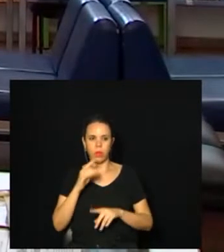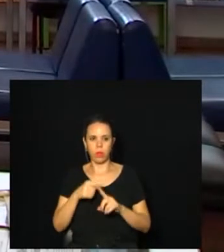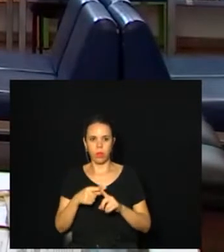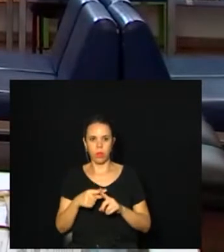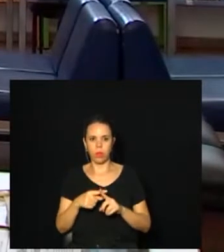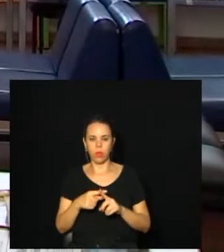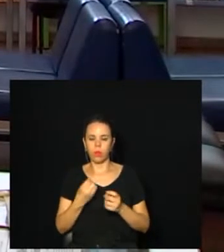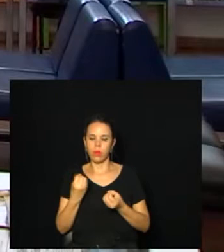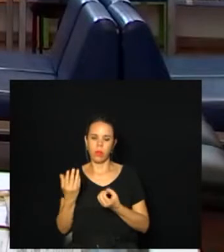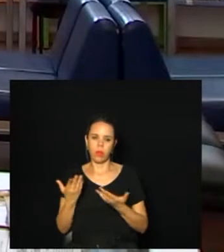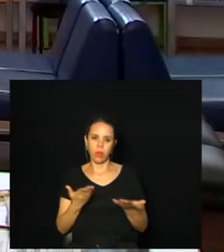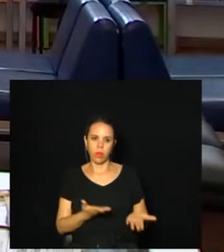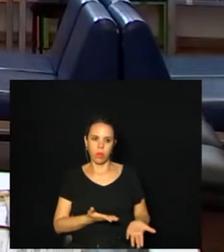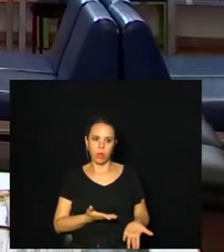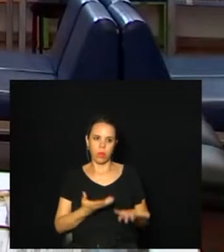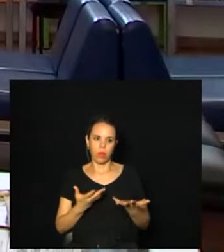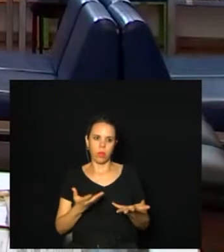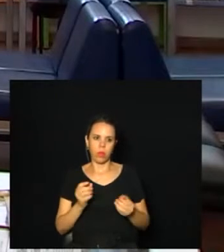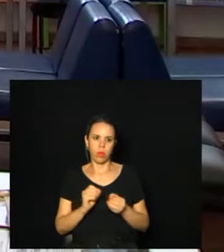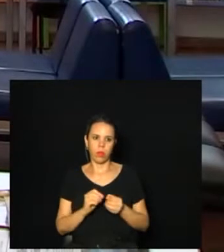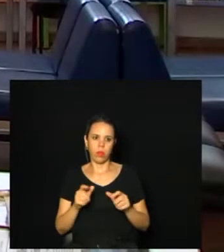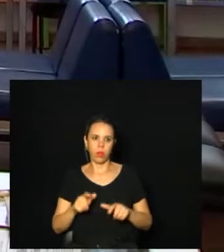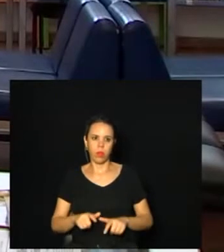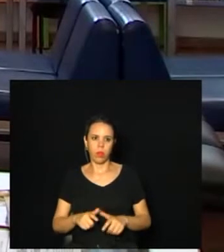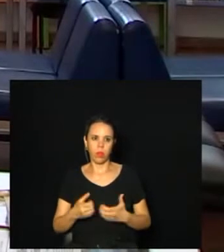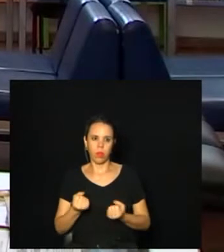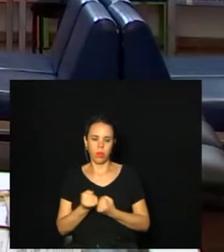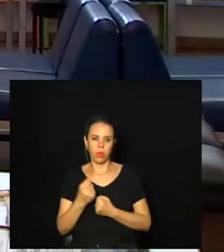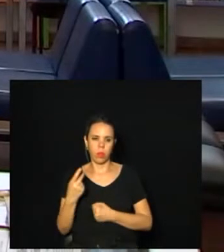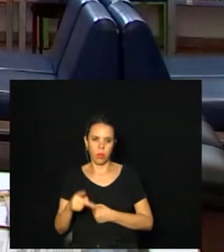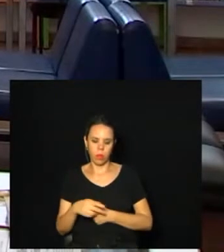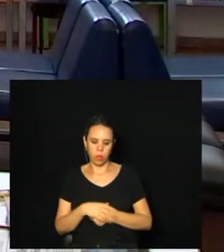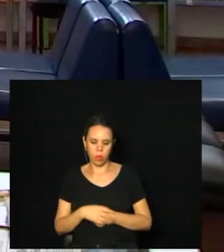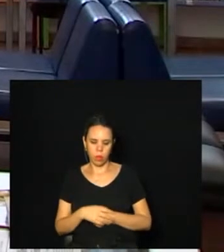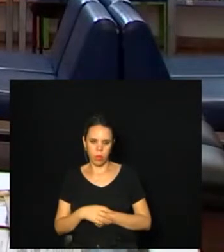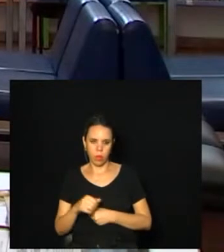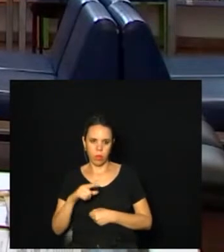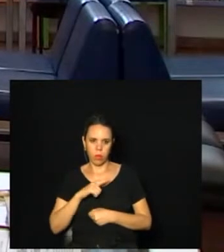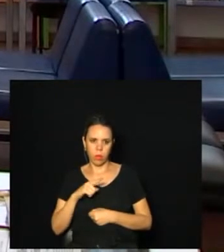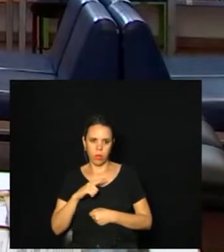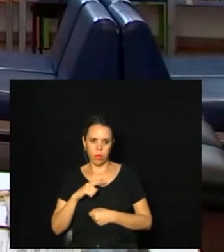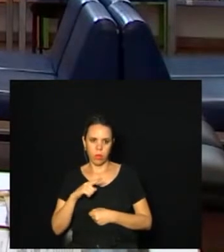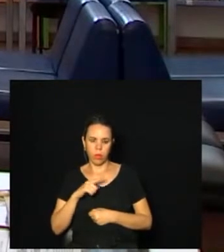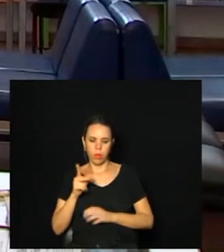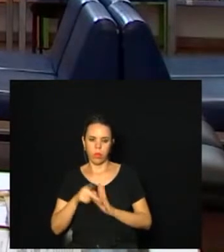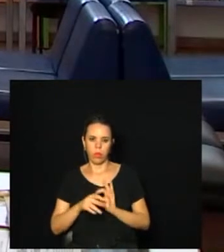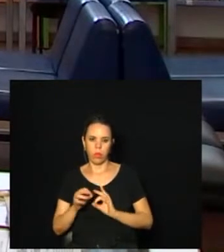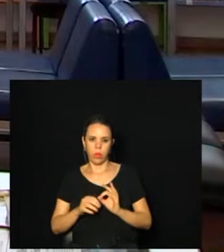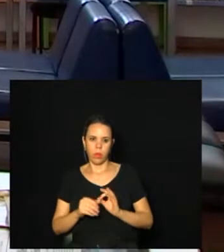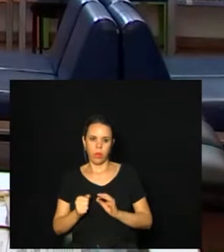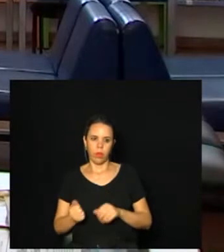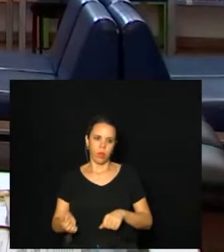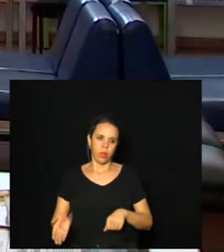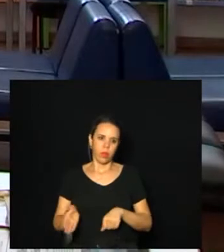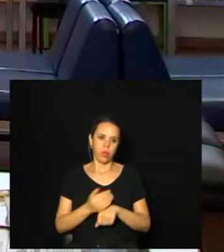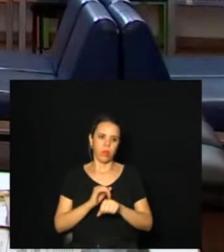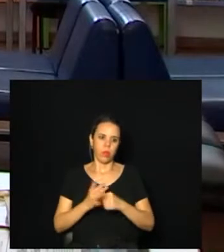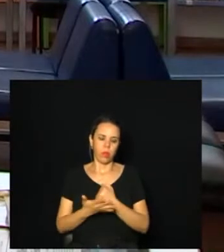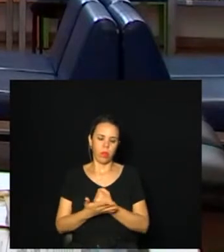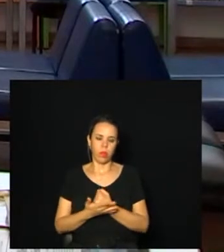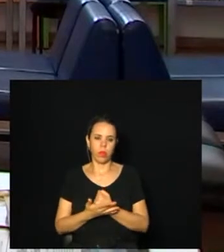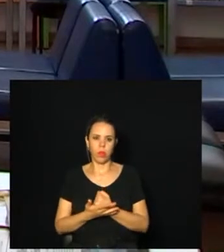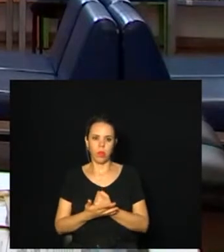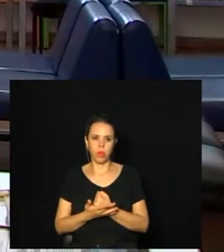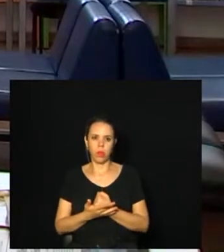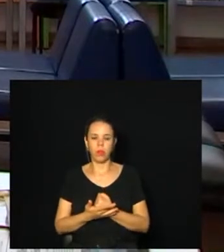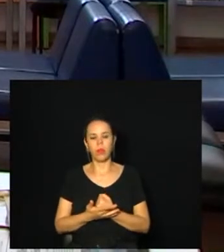sempre bem-vindo e queremos fazer desse espaço acolhedor para eles. Aqui a gente teve projetos antes da pandemia dos Fios